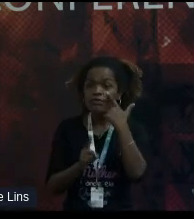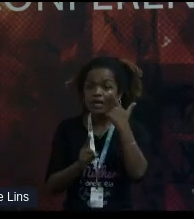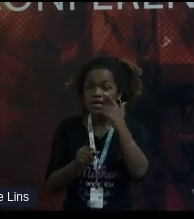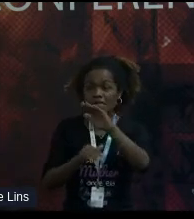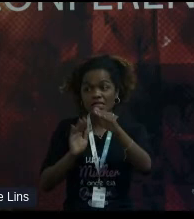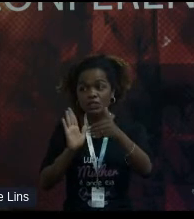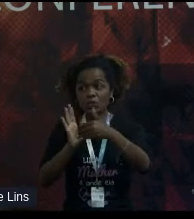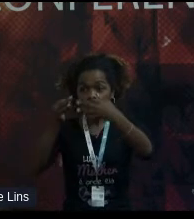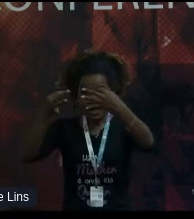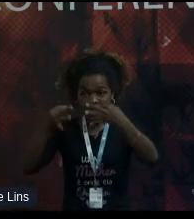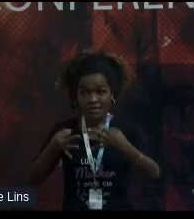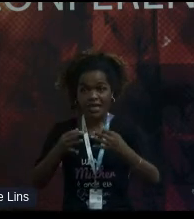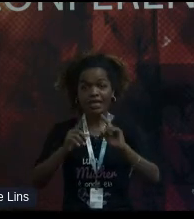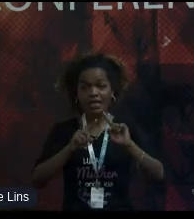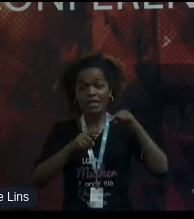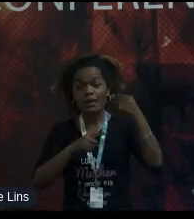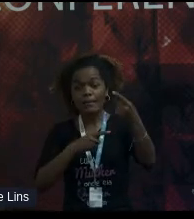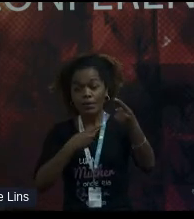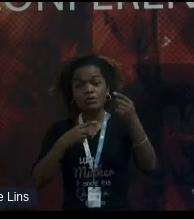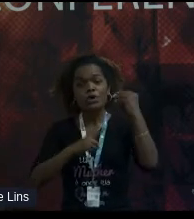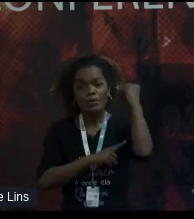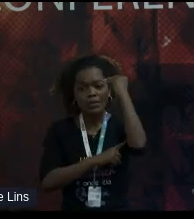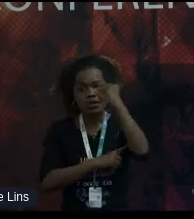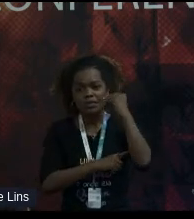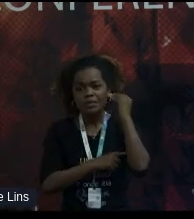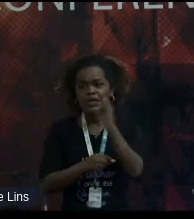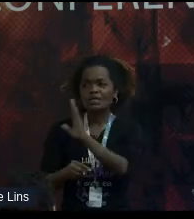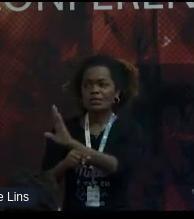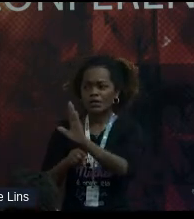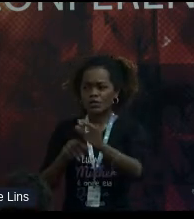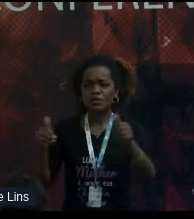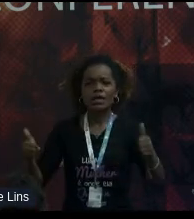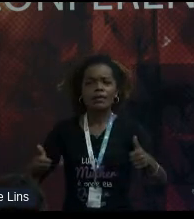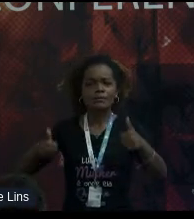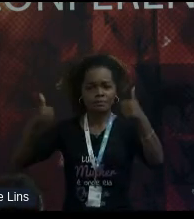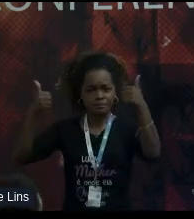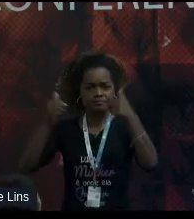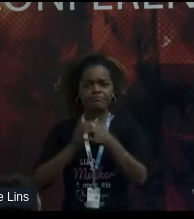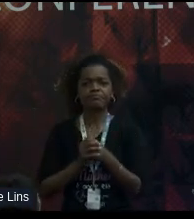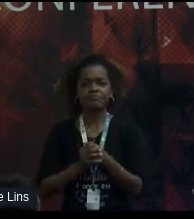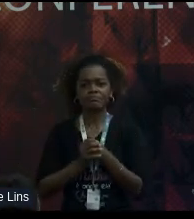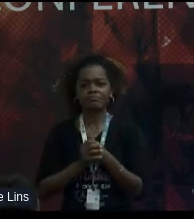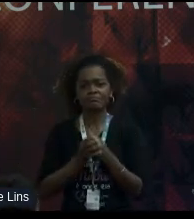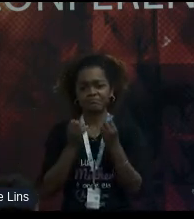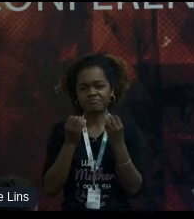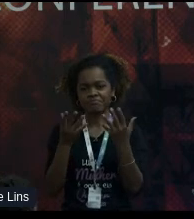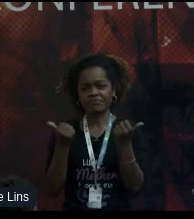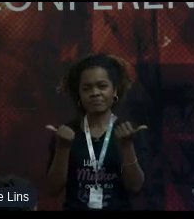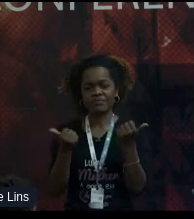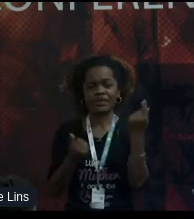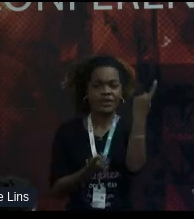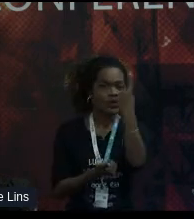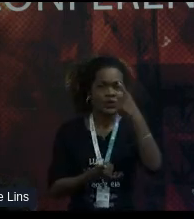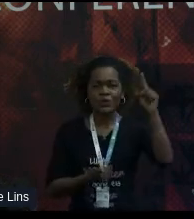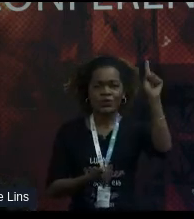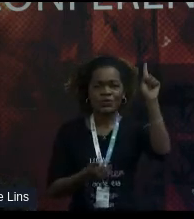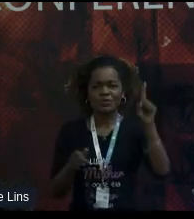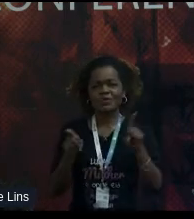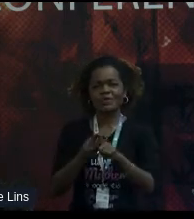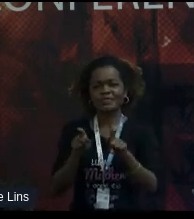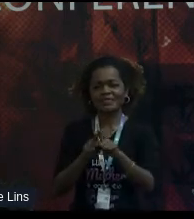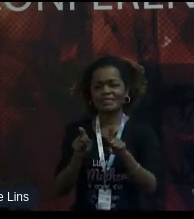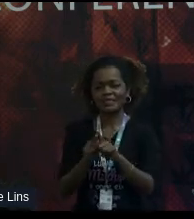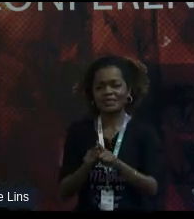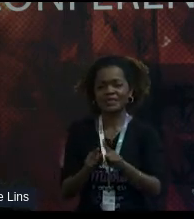lá no final uma experiência ímpar para todos. Tá bom? Boa. E aí o último, né, talvez o